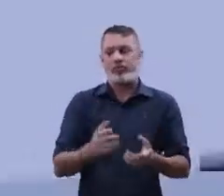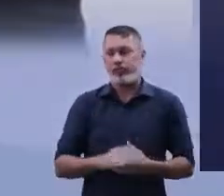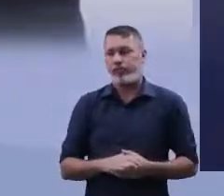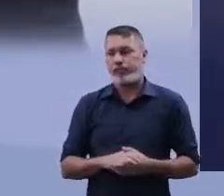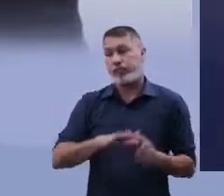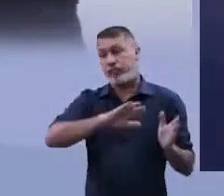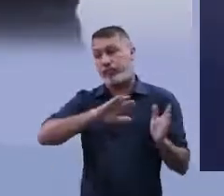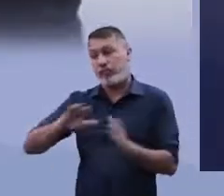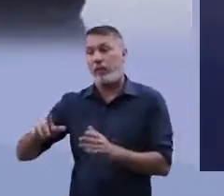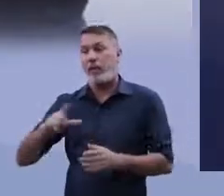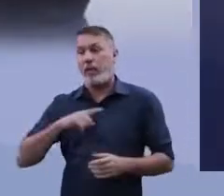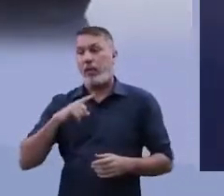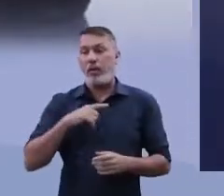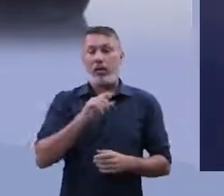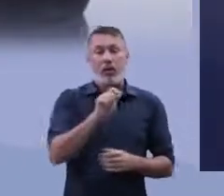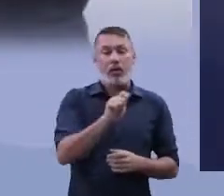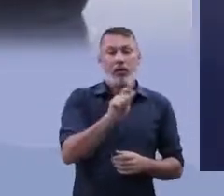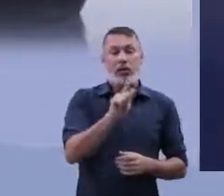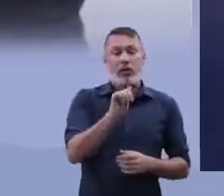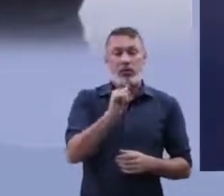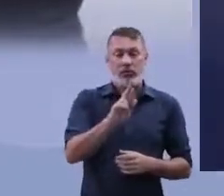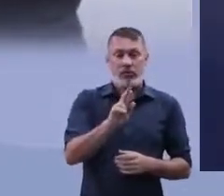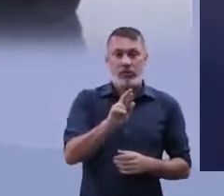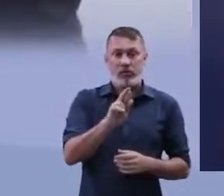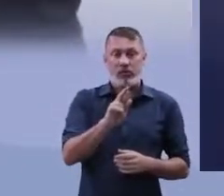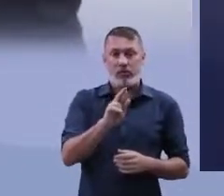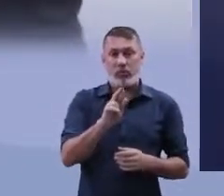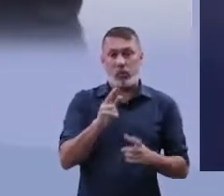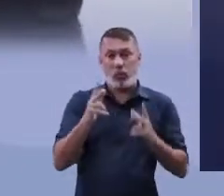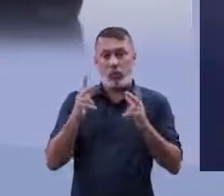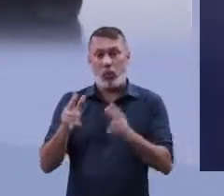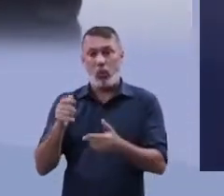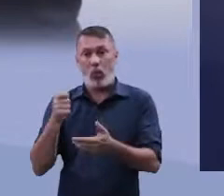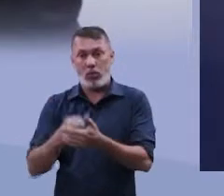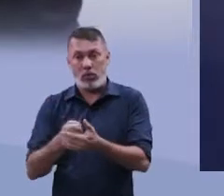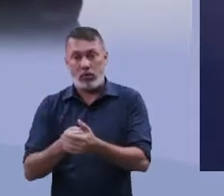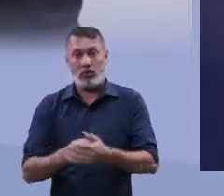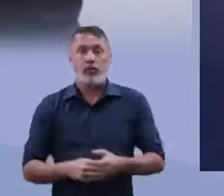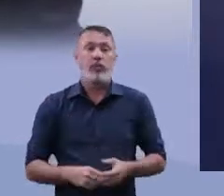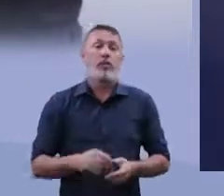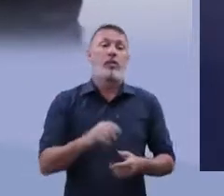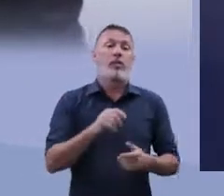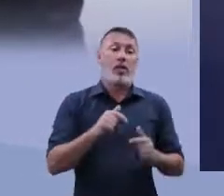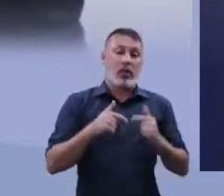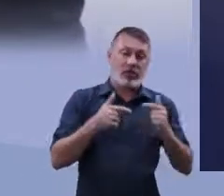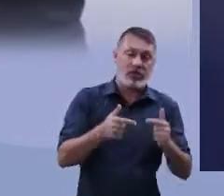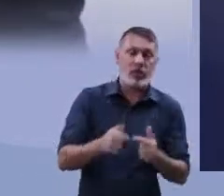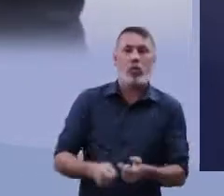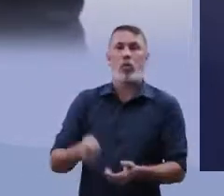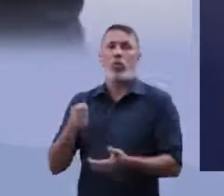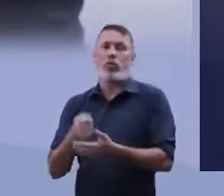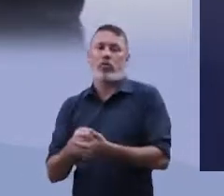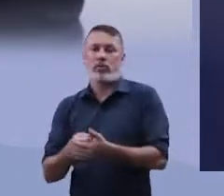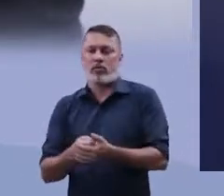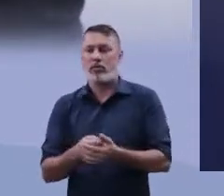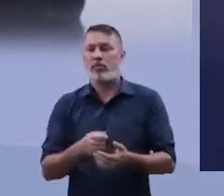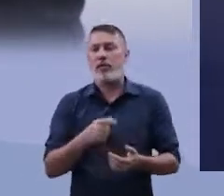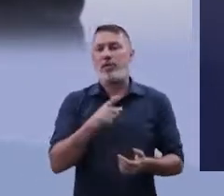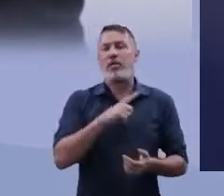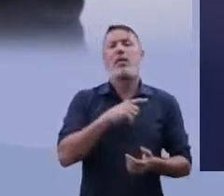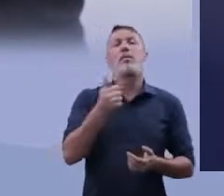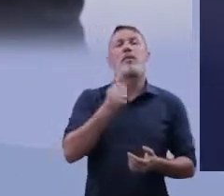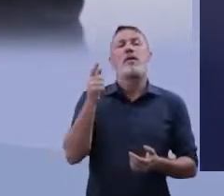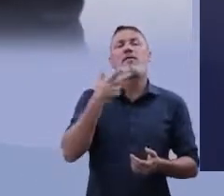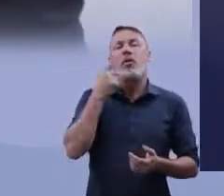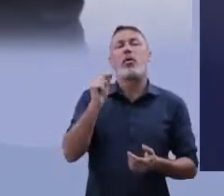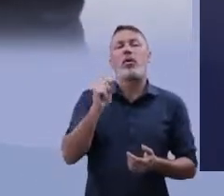E aí ele vai separar o agir conforme o dever do agir por dever. Então ele vai dizer que o comportamento moral é o